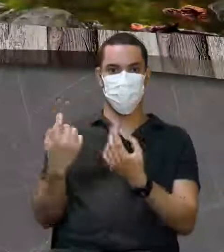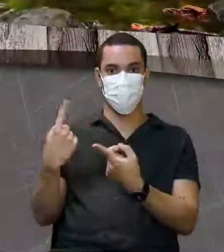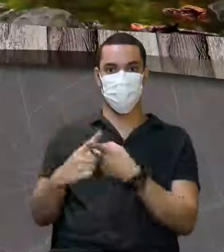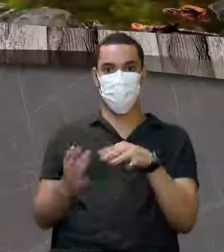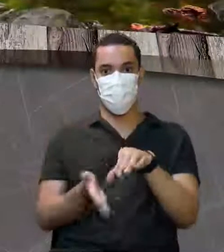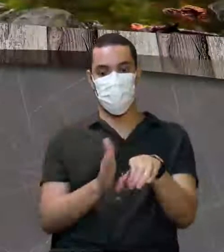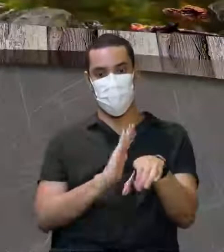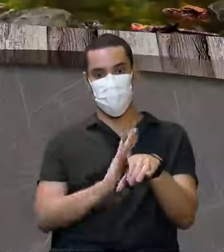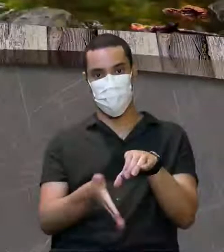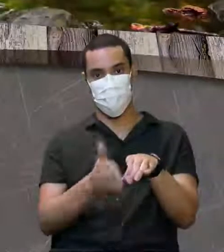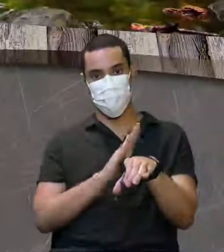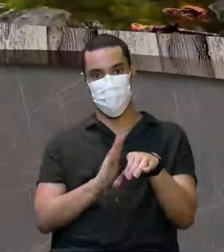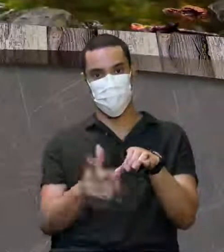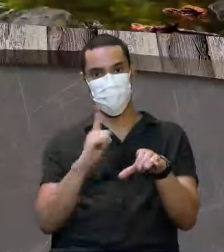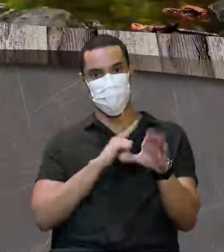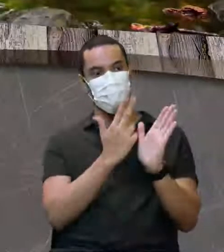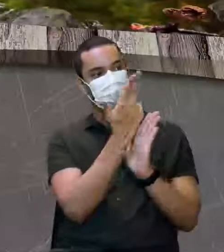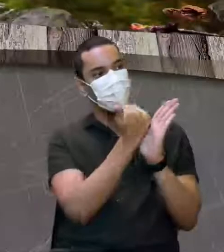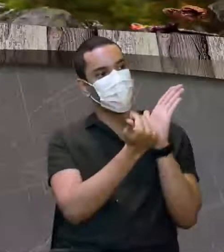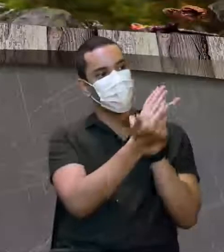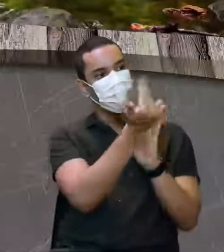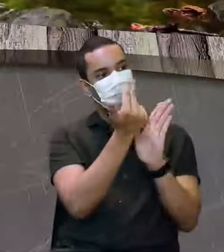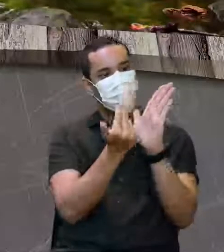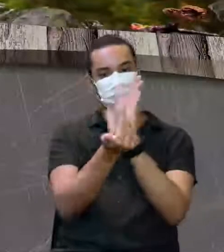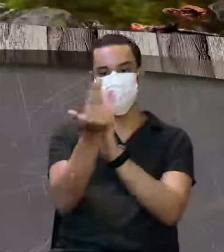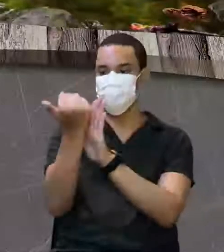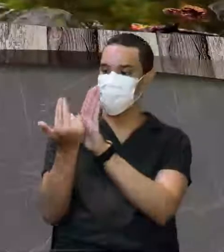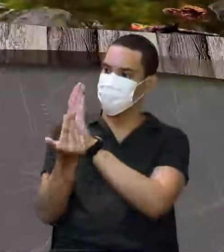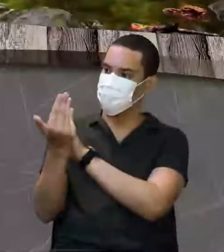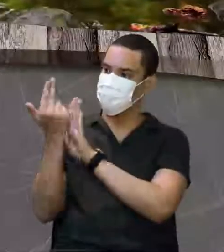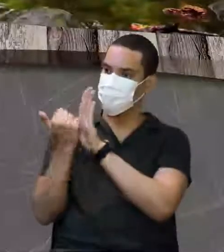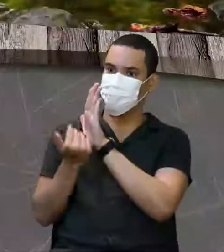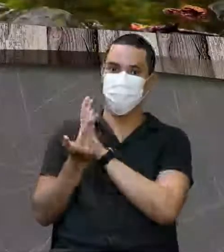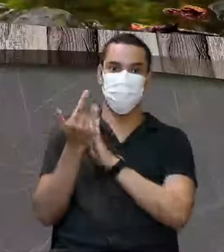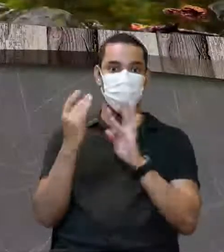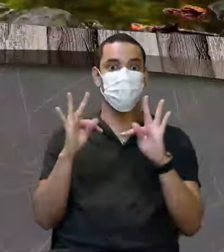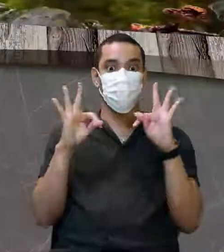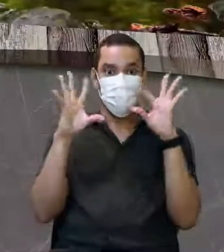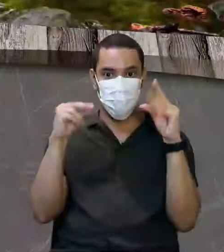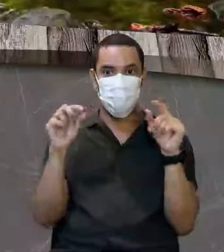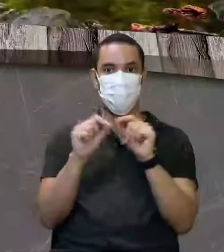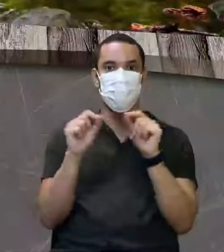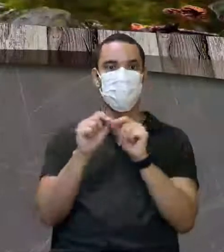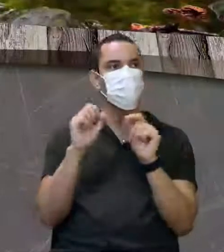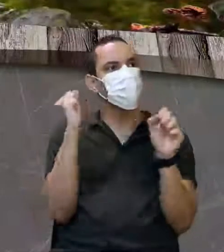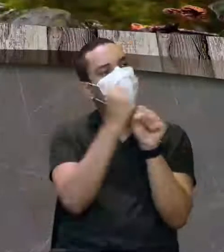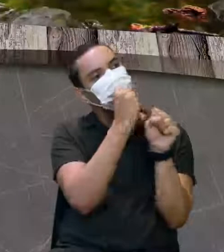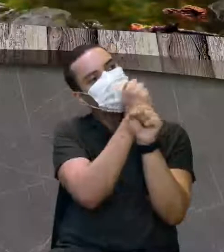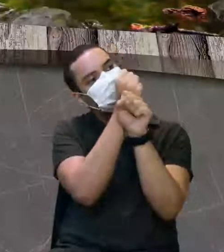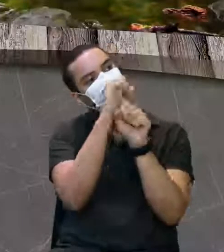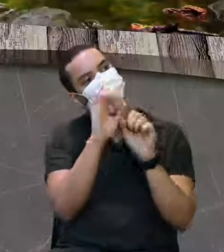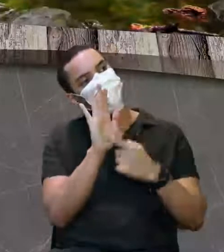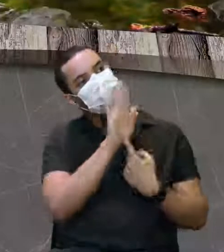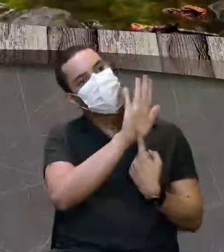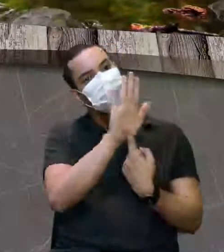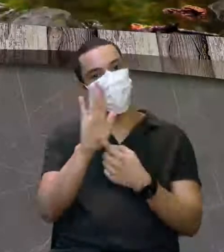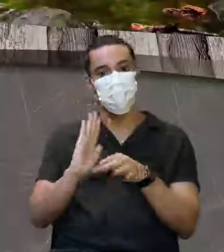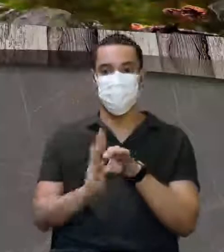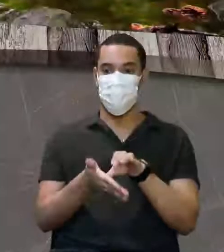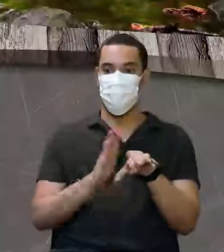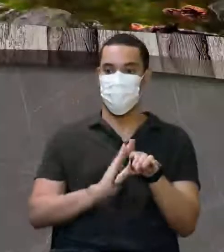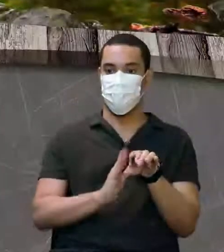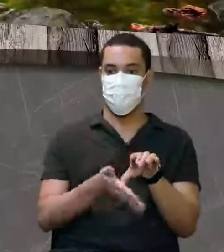cavernas e faziam um desenho, tanto dos animais quanto dos vegetais que eles se alimentavam, faziam, esculpiam, né? E também